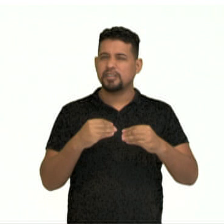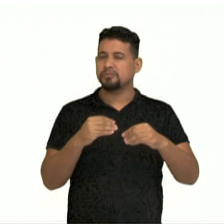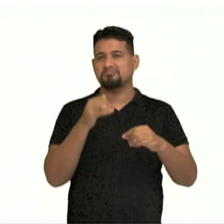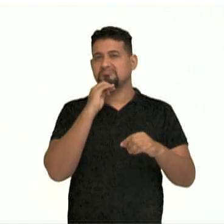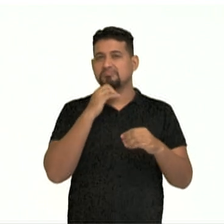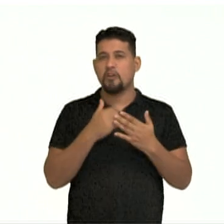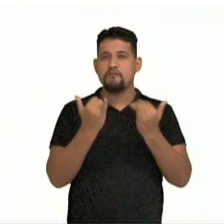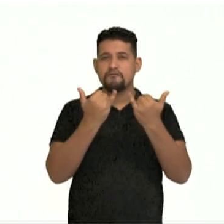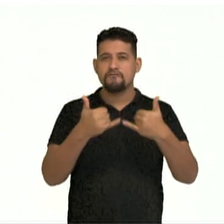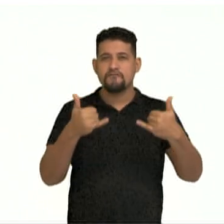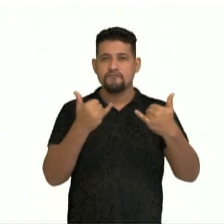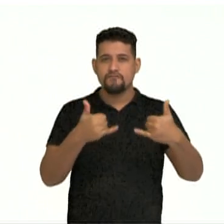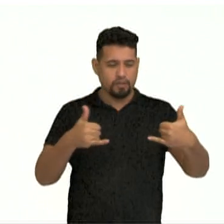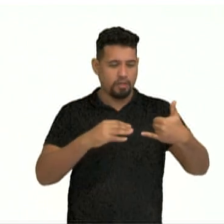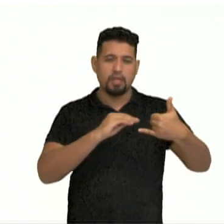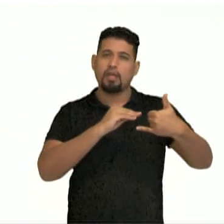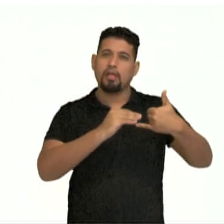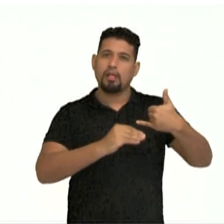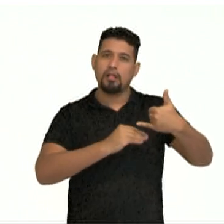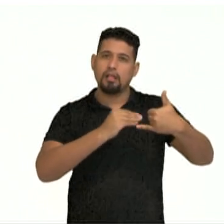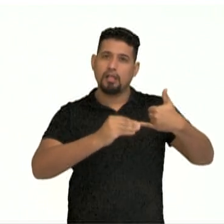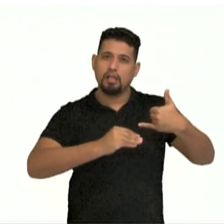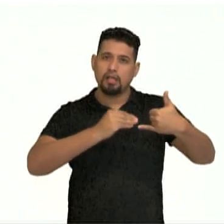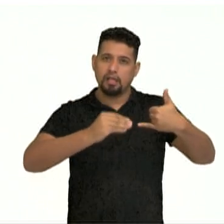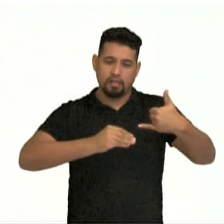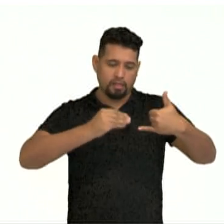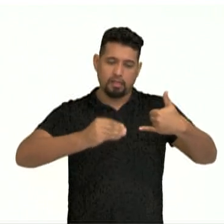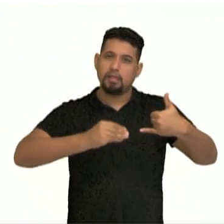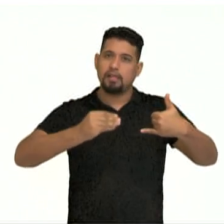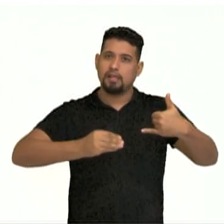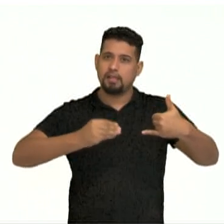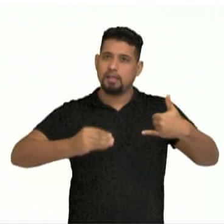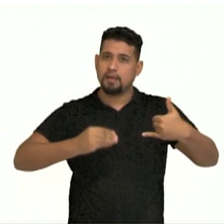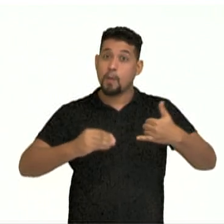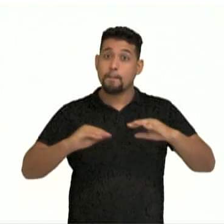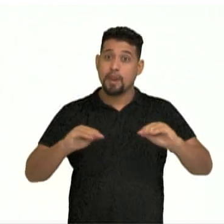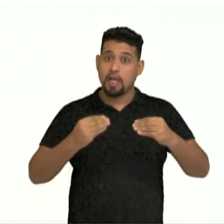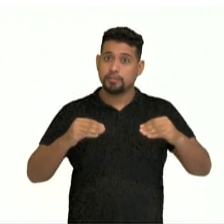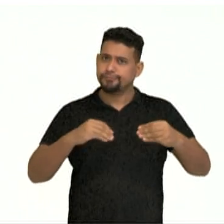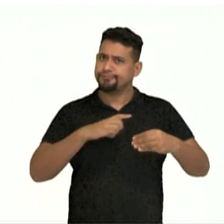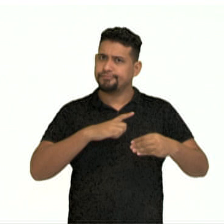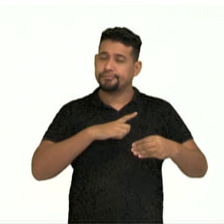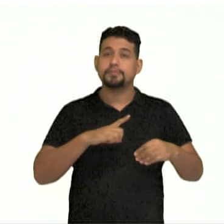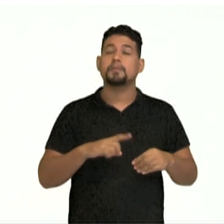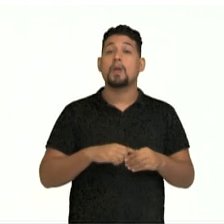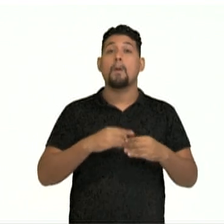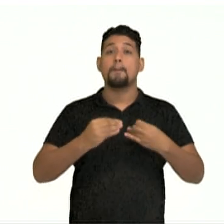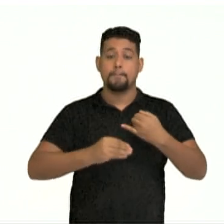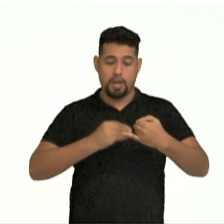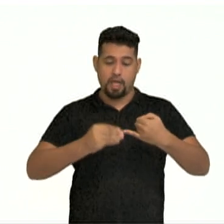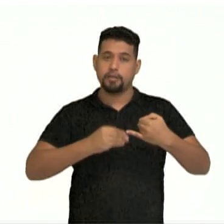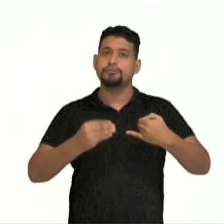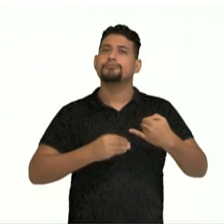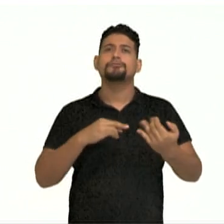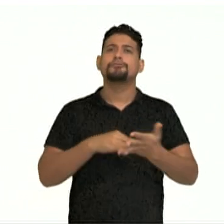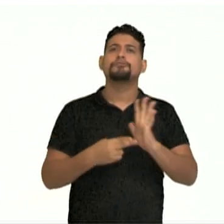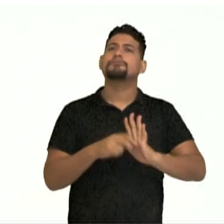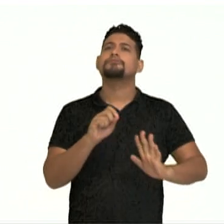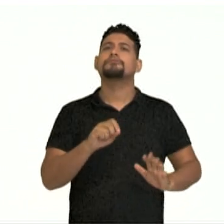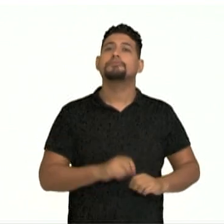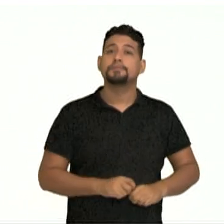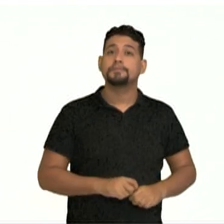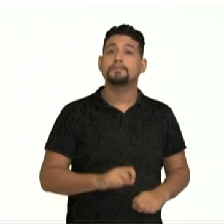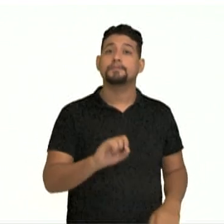aquela parte de plástico. Lembre-se, o plástico ele é o isolante, o condutor ele é o cobre ali